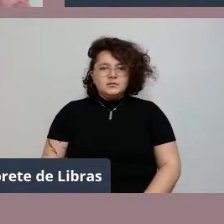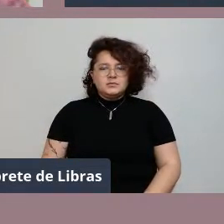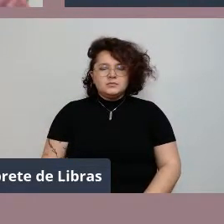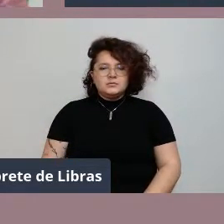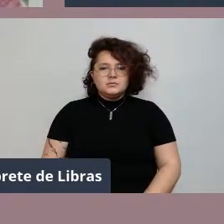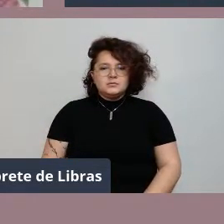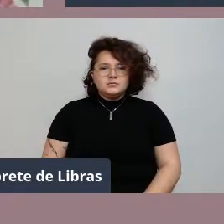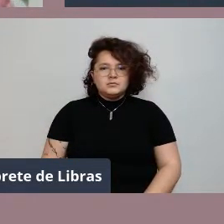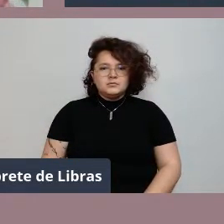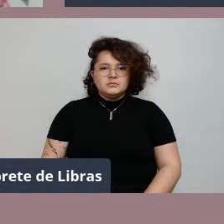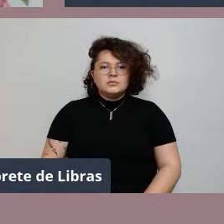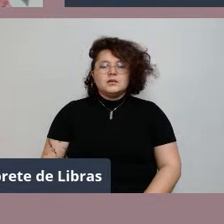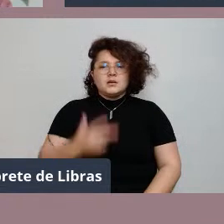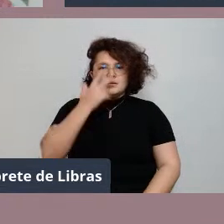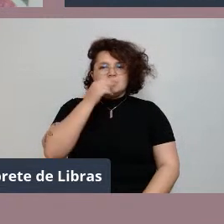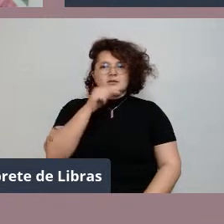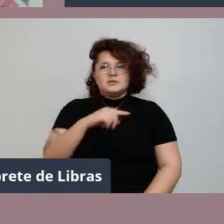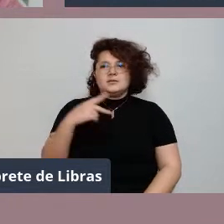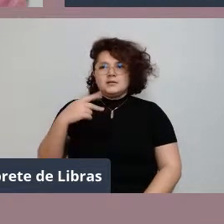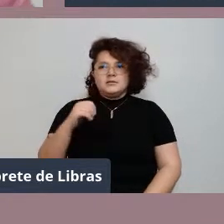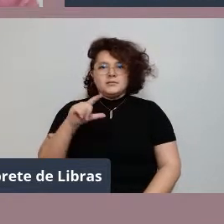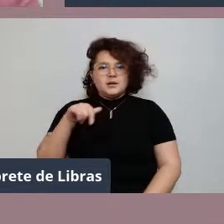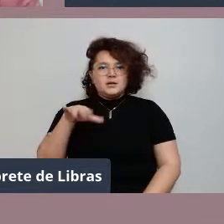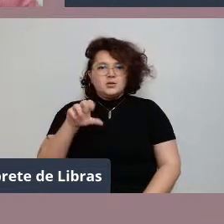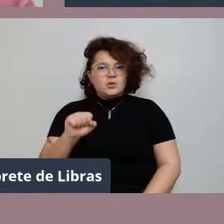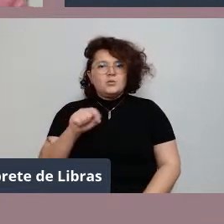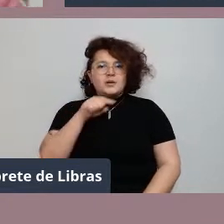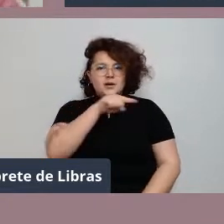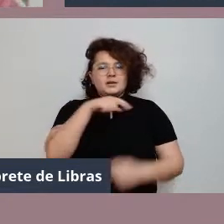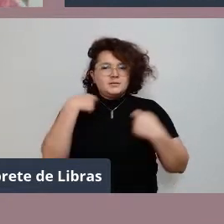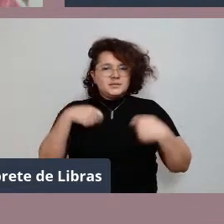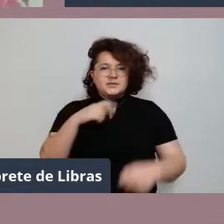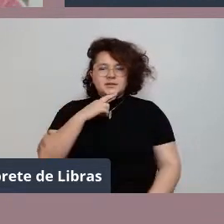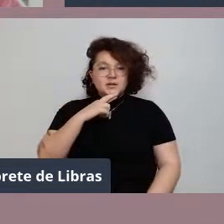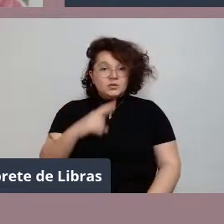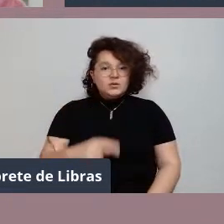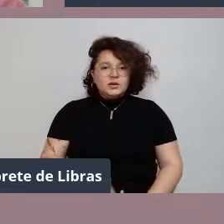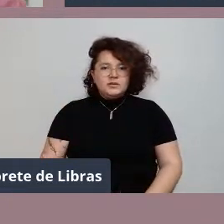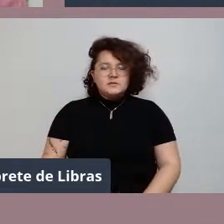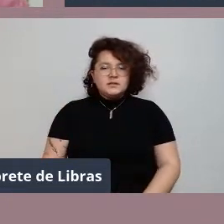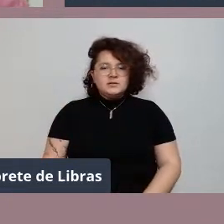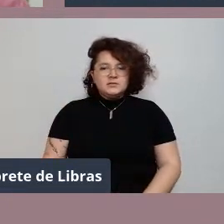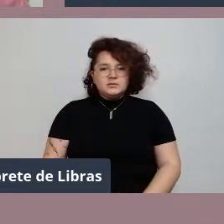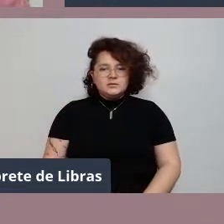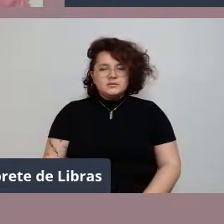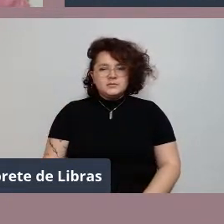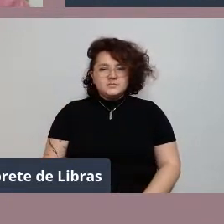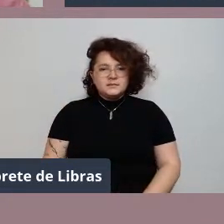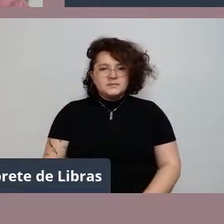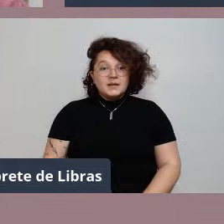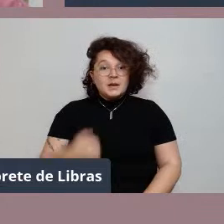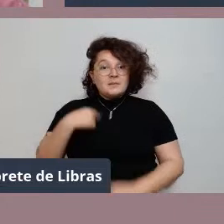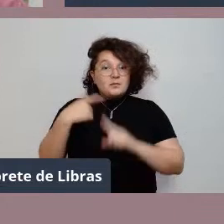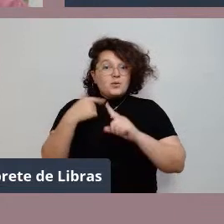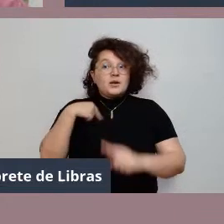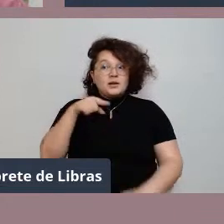Eu acho que a Paloma devia responder. Que ela que mergulhou nisso.